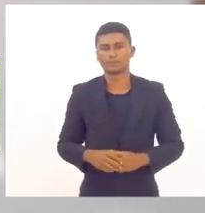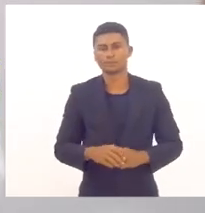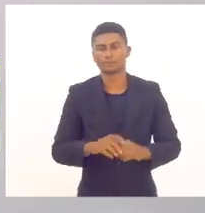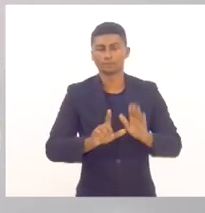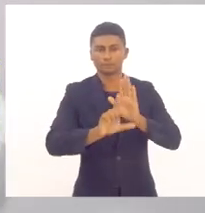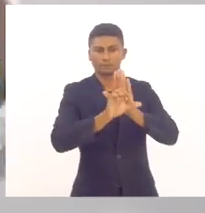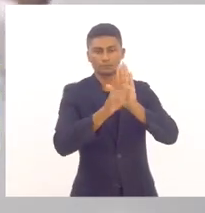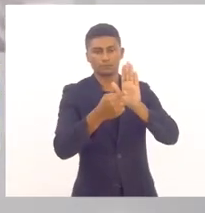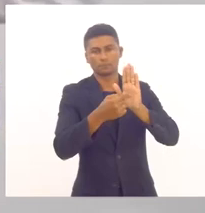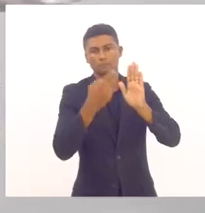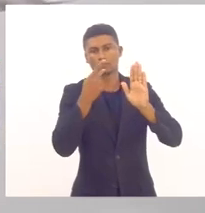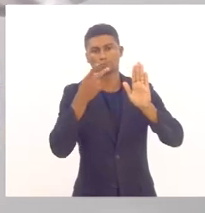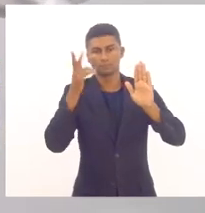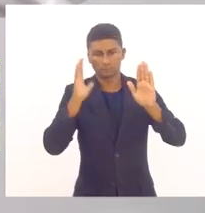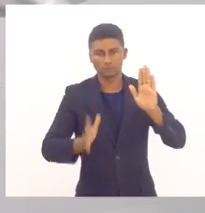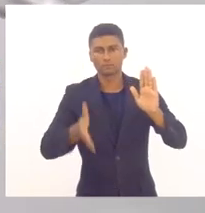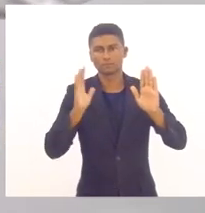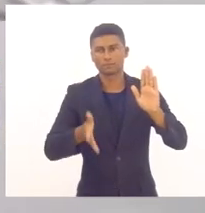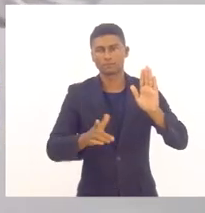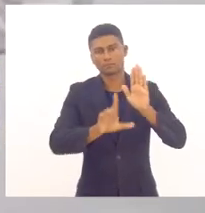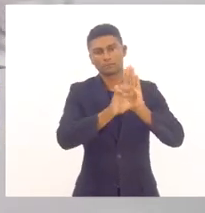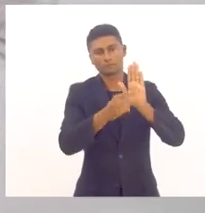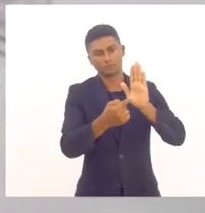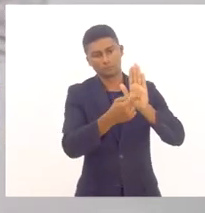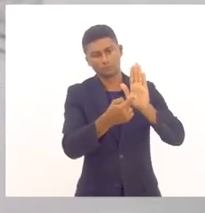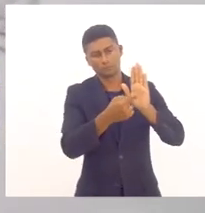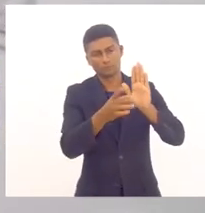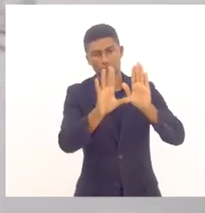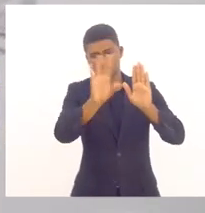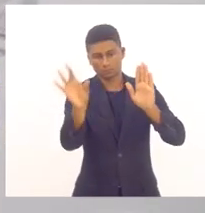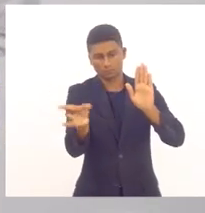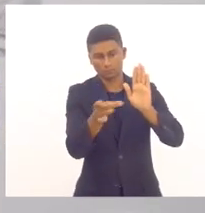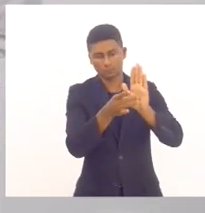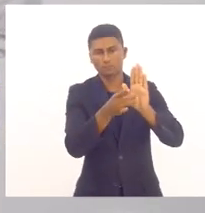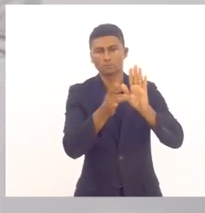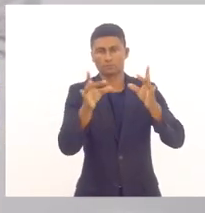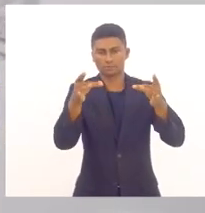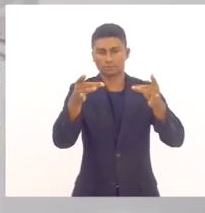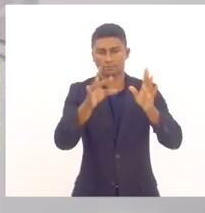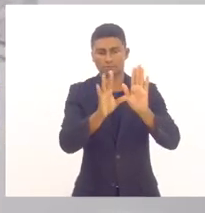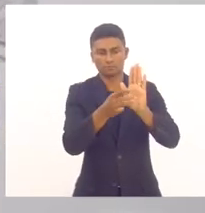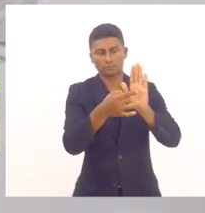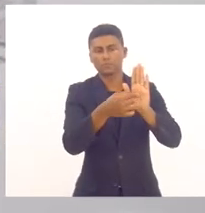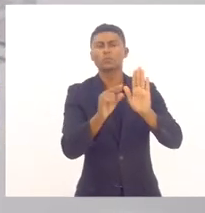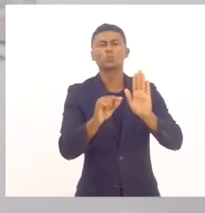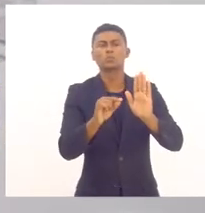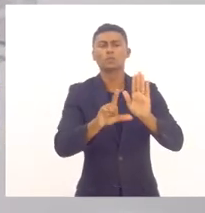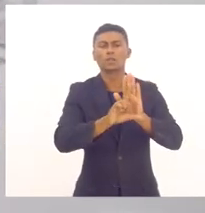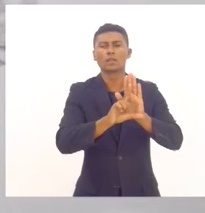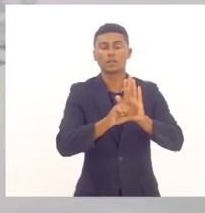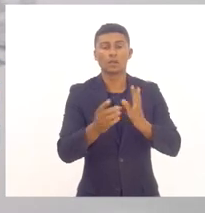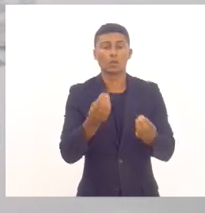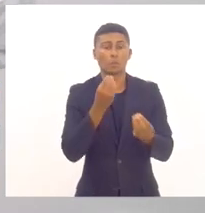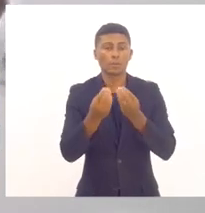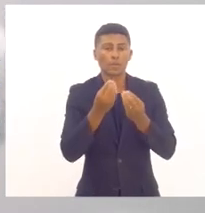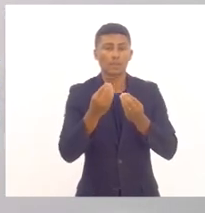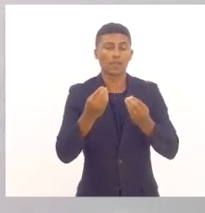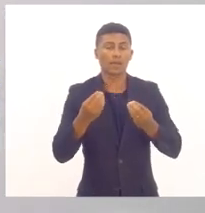que eu até mencionei, que é uma até do que está aqui nesse adesivinho, que é essa comida, diversão e arte, a